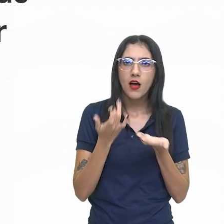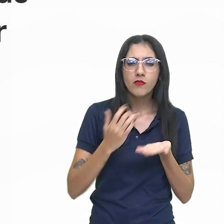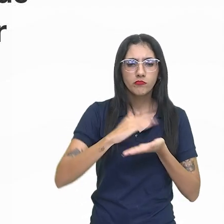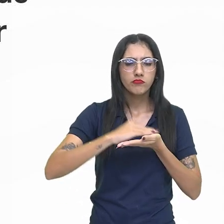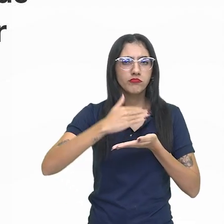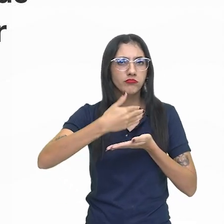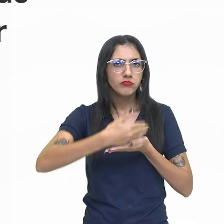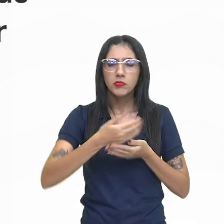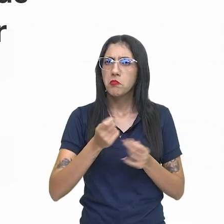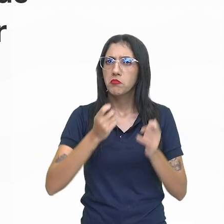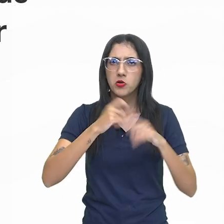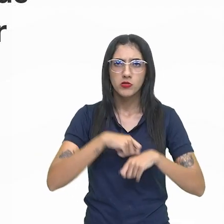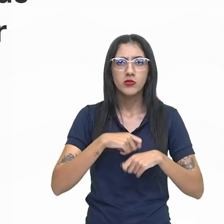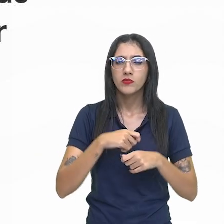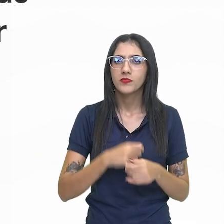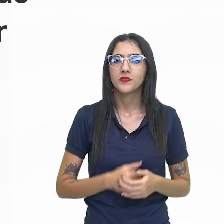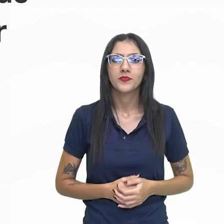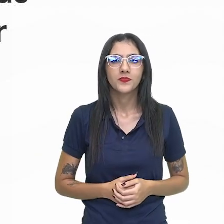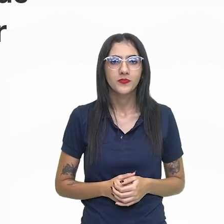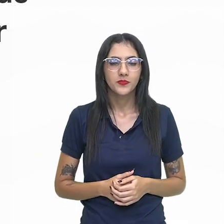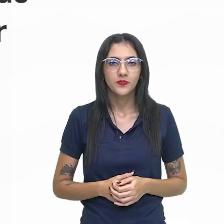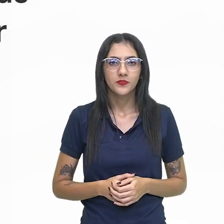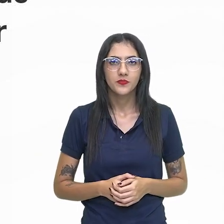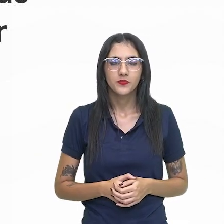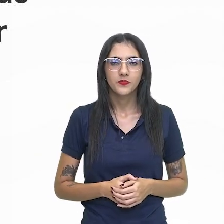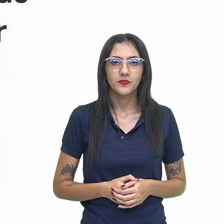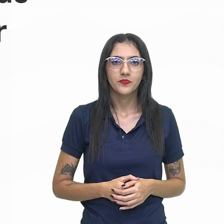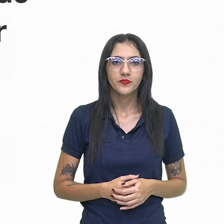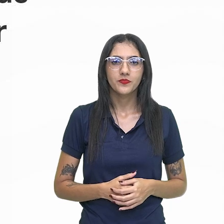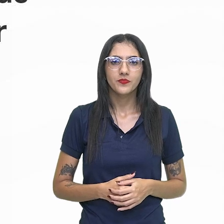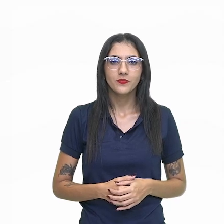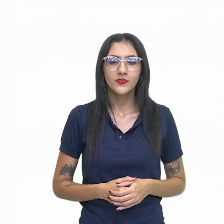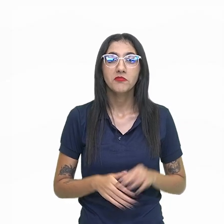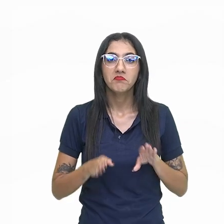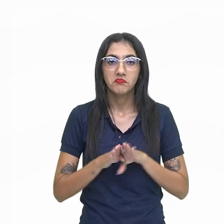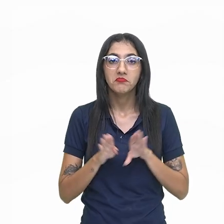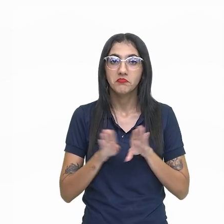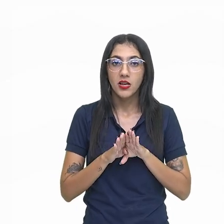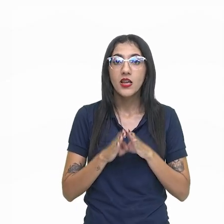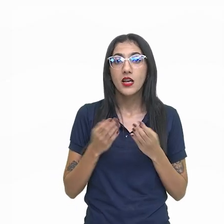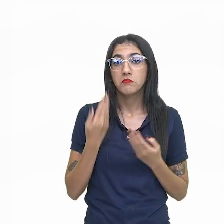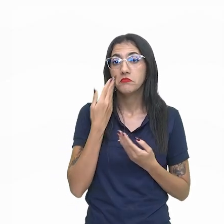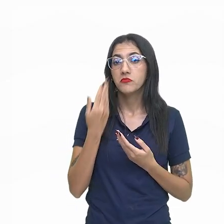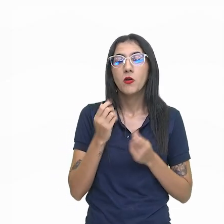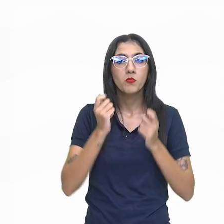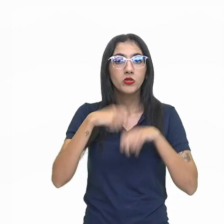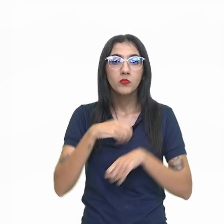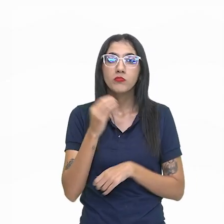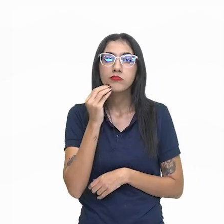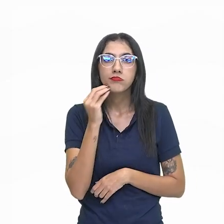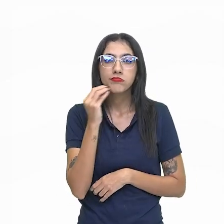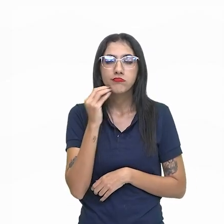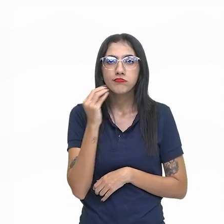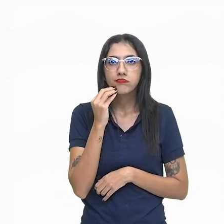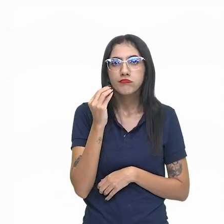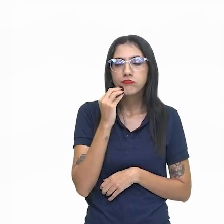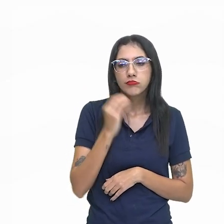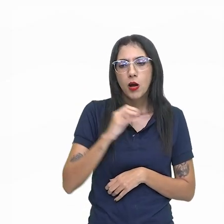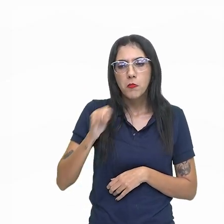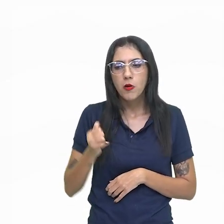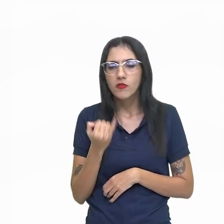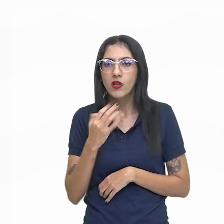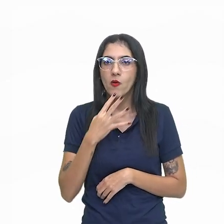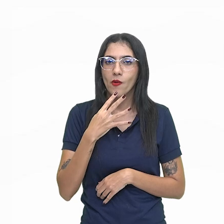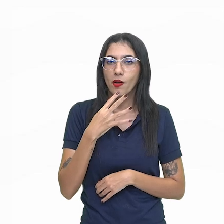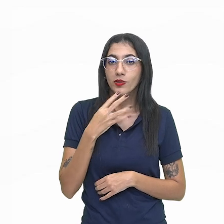e computadores. E aqui a gente vê também a oportunidade para explorar novas formas